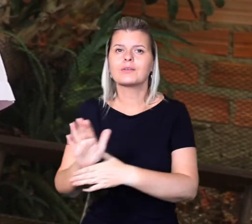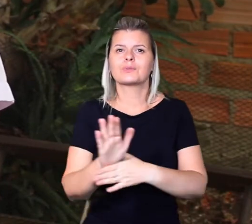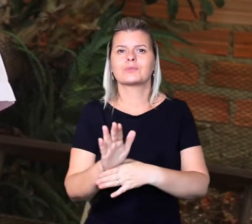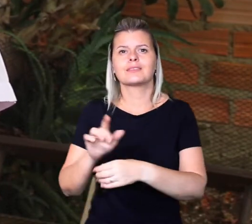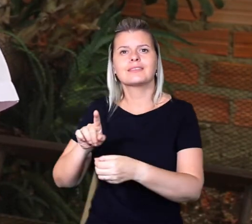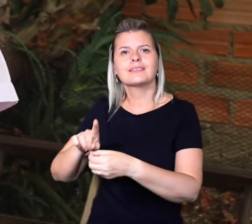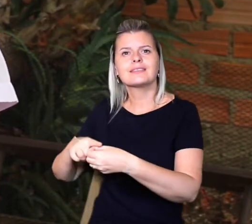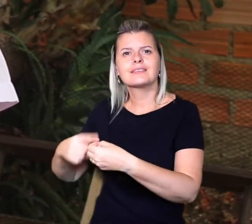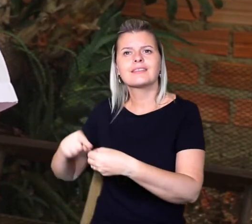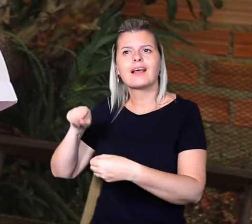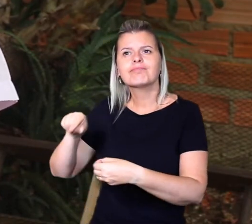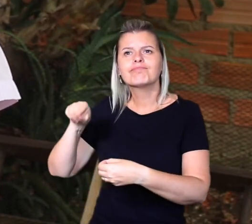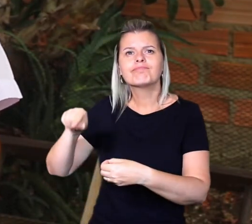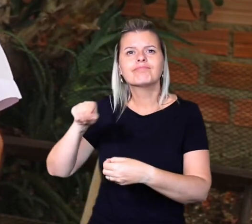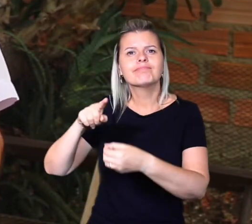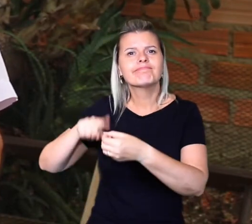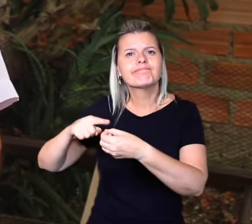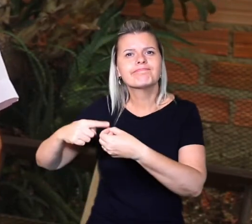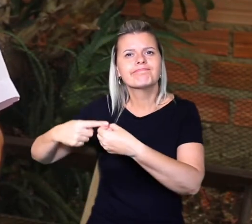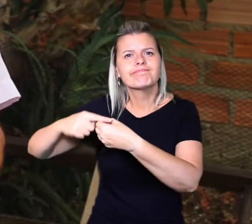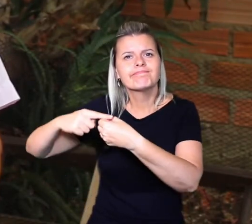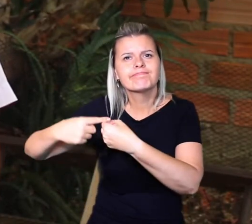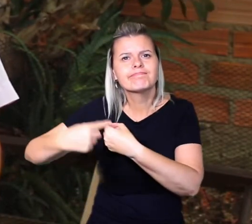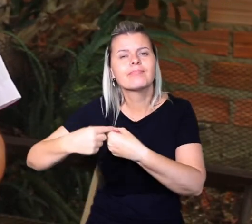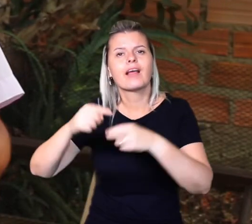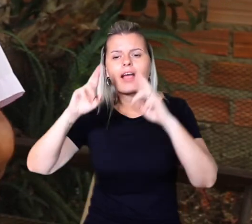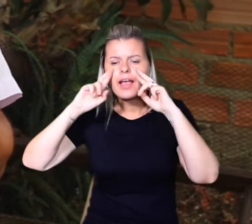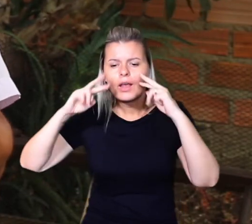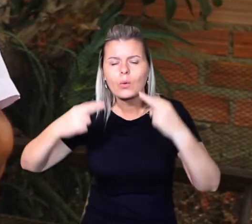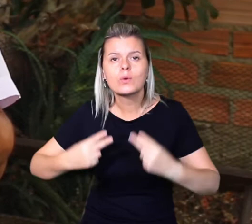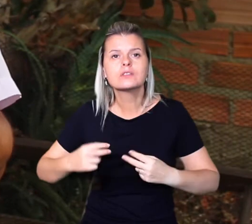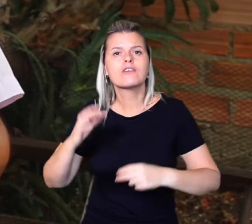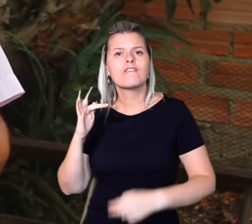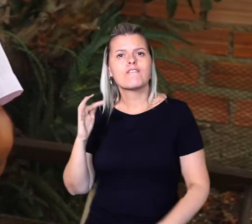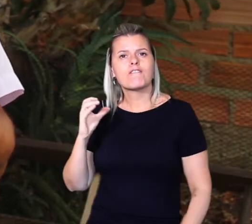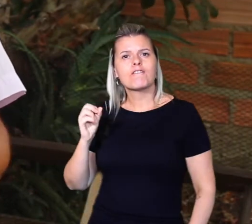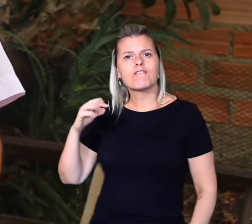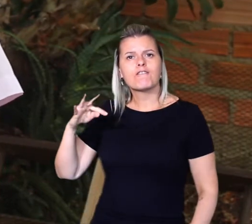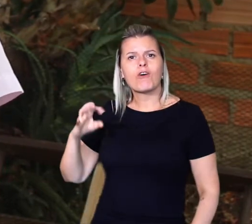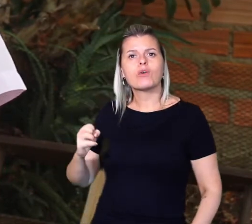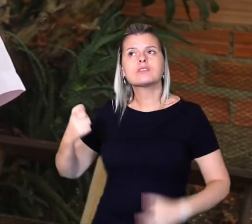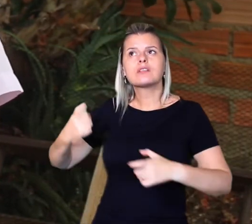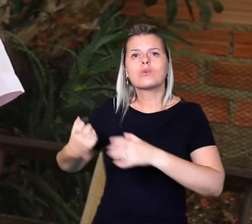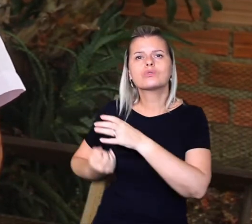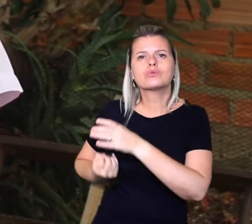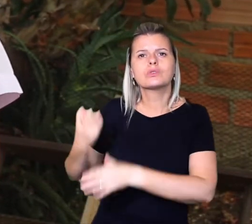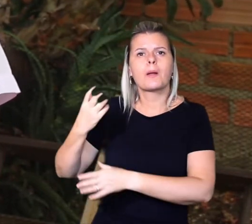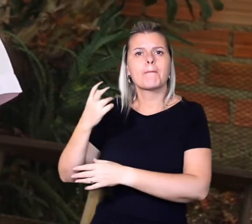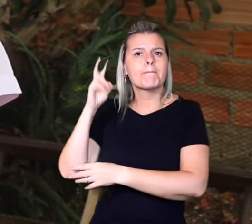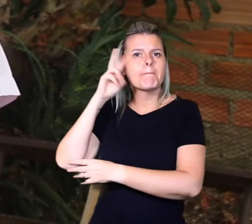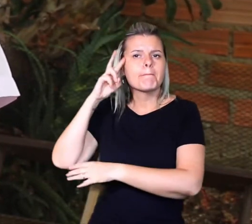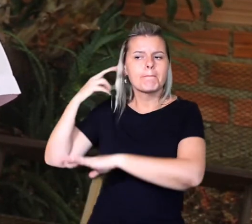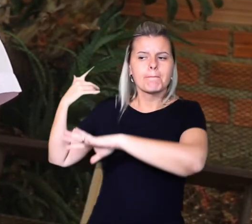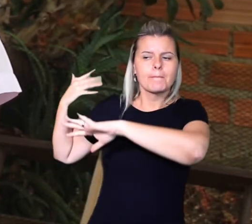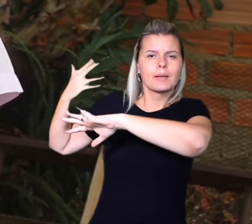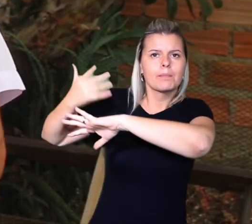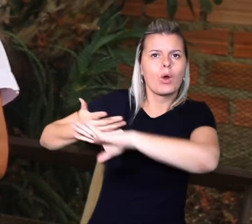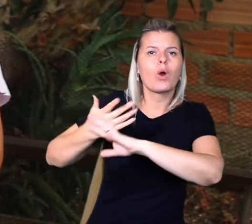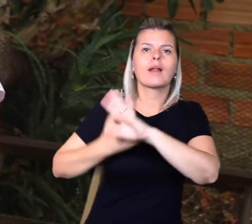que é reconhecer também as suas fontes de fundação, as suas memórias, a sua própria